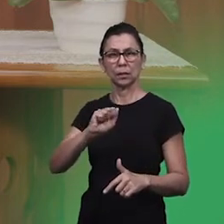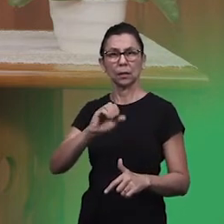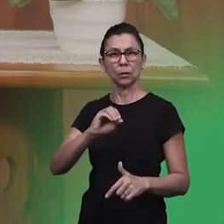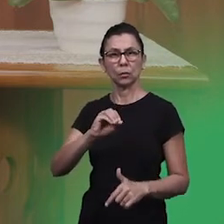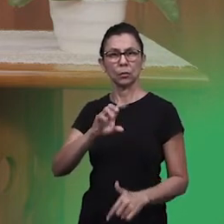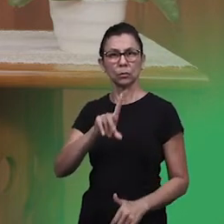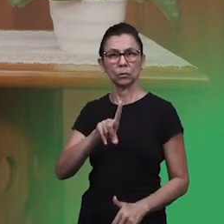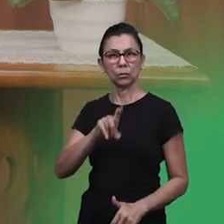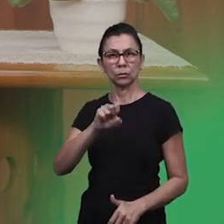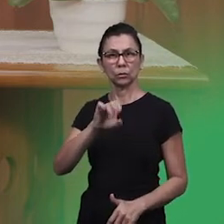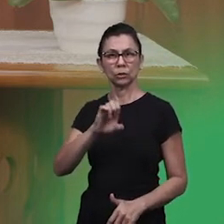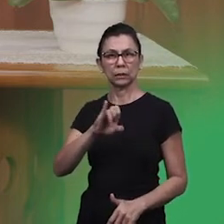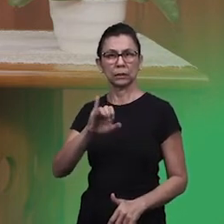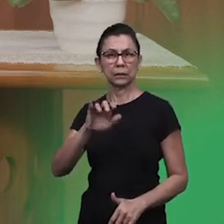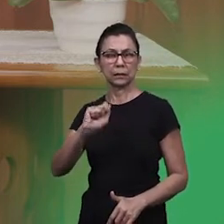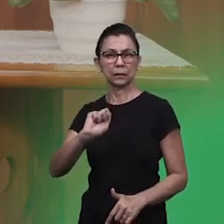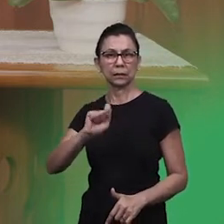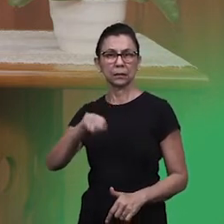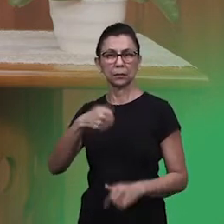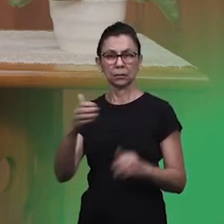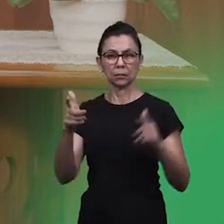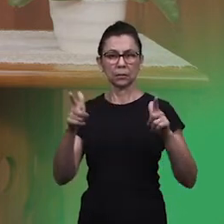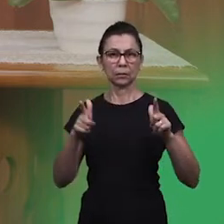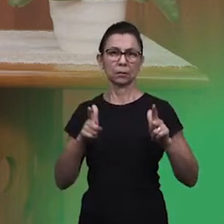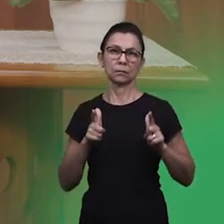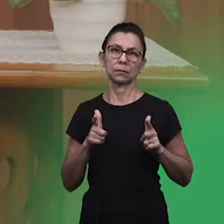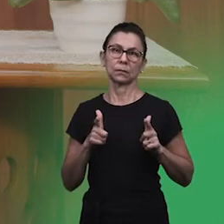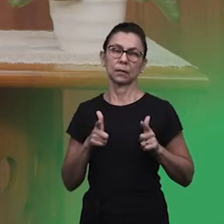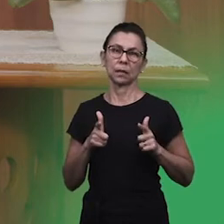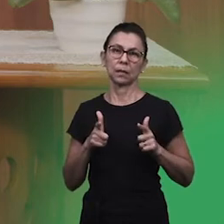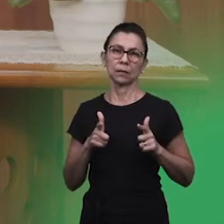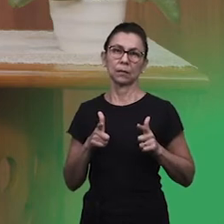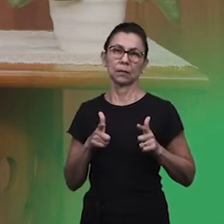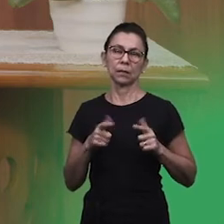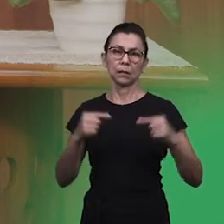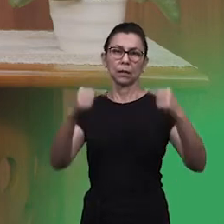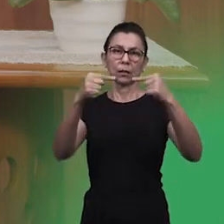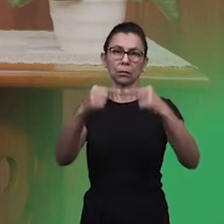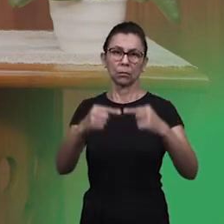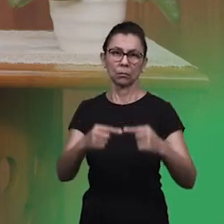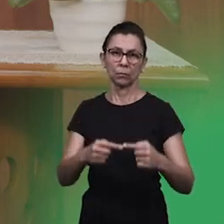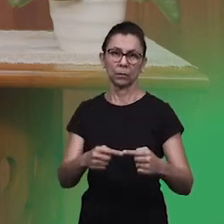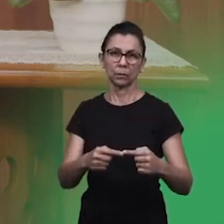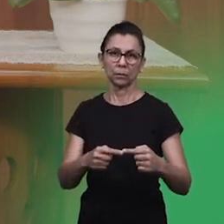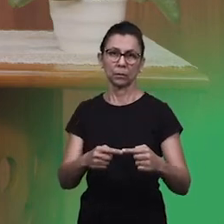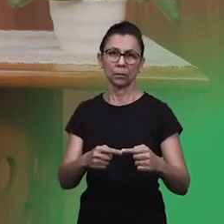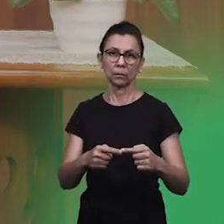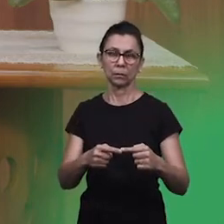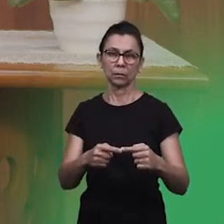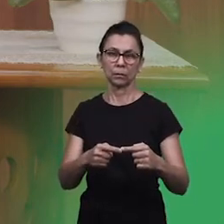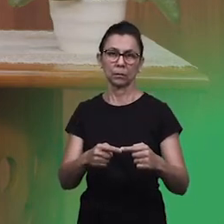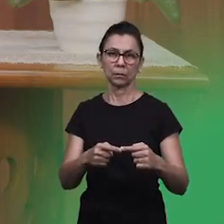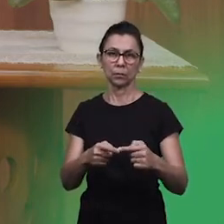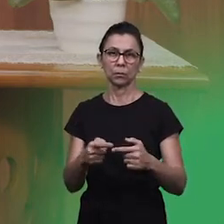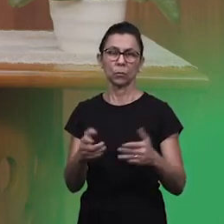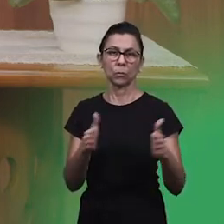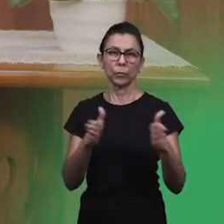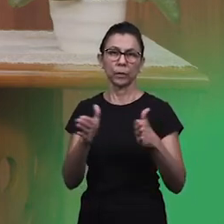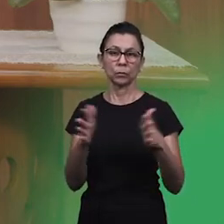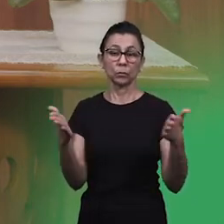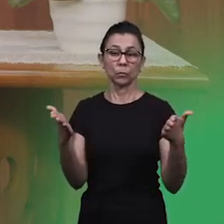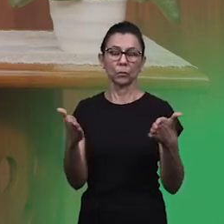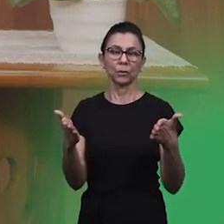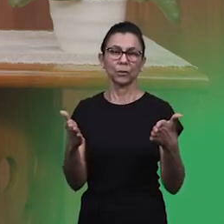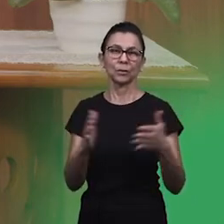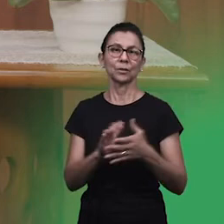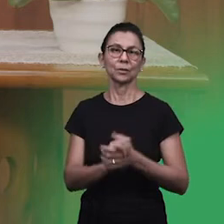a nossa realidade de hoje, o momento que nós vivemos hoje. E agora, depois destas coisas, o